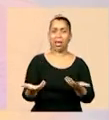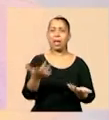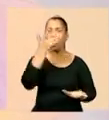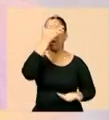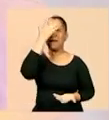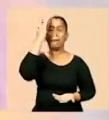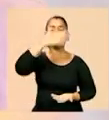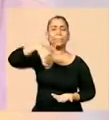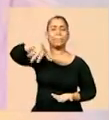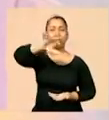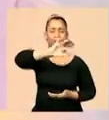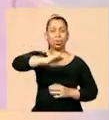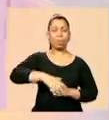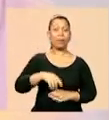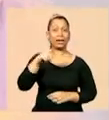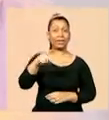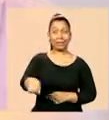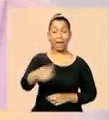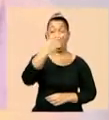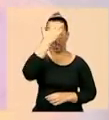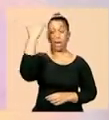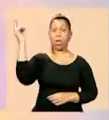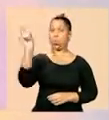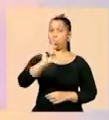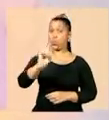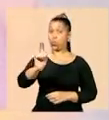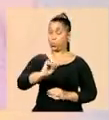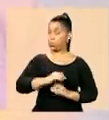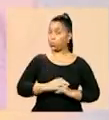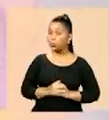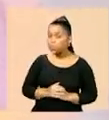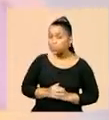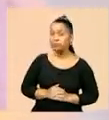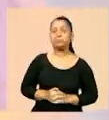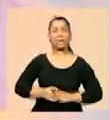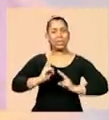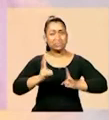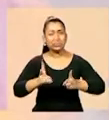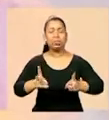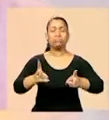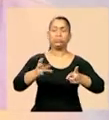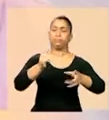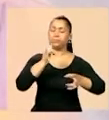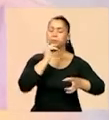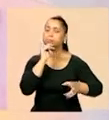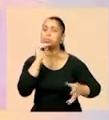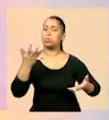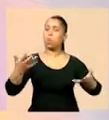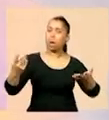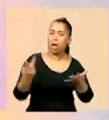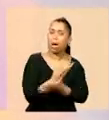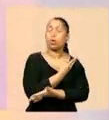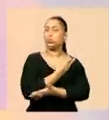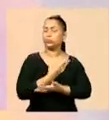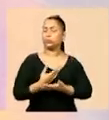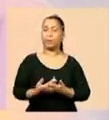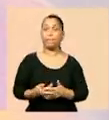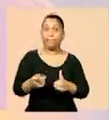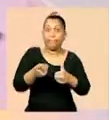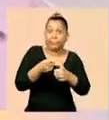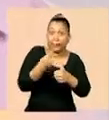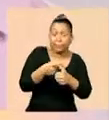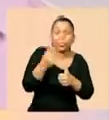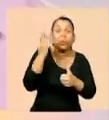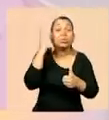com o trabalhador, de forma para que ele não esqueça toda vez que ele encontrar essas situações? Primeiro, a